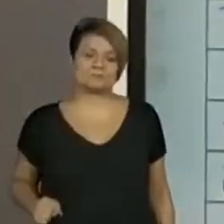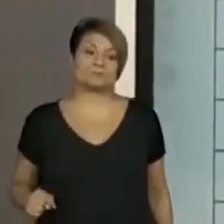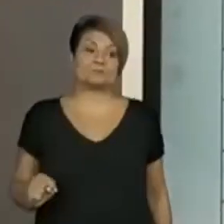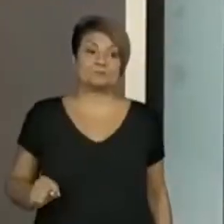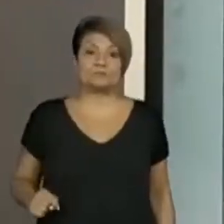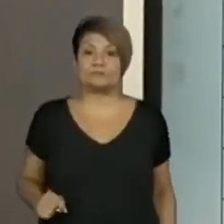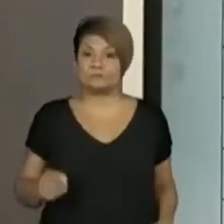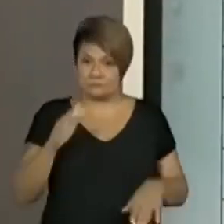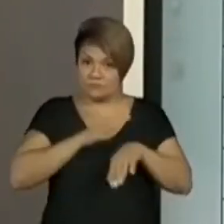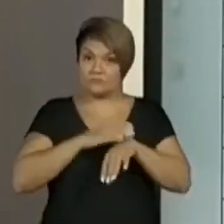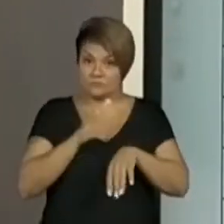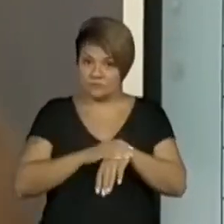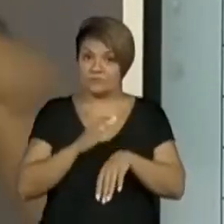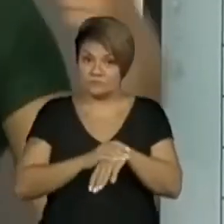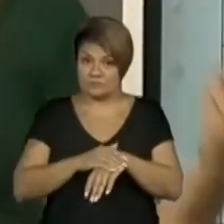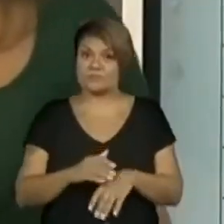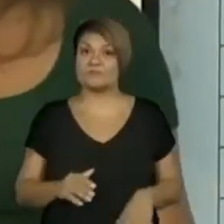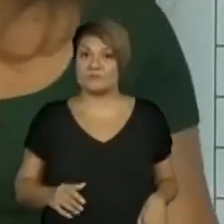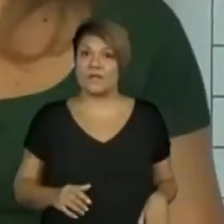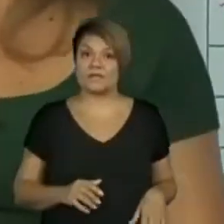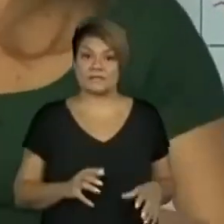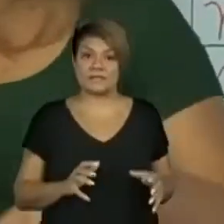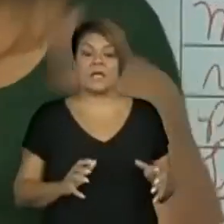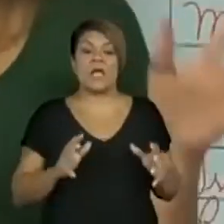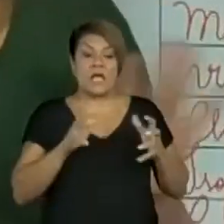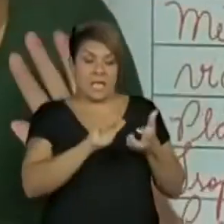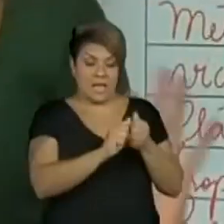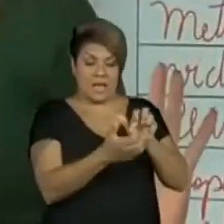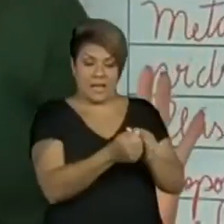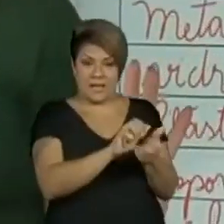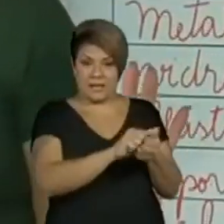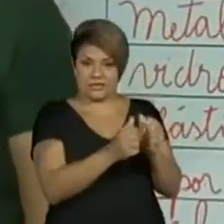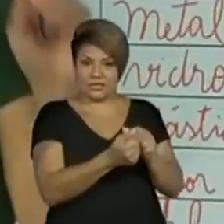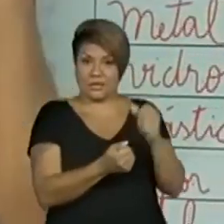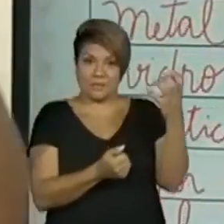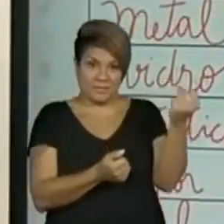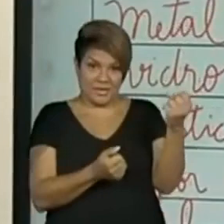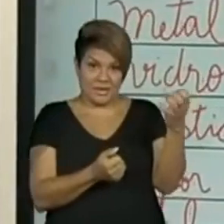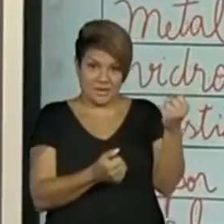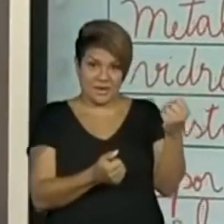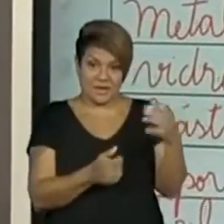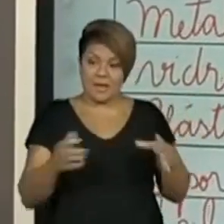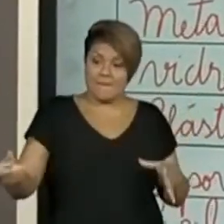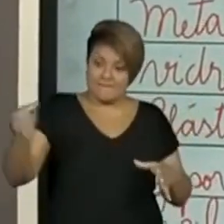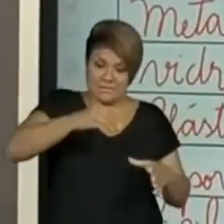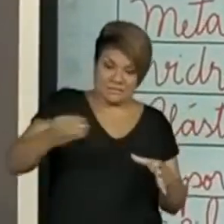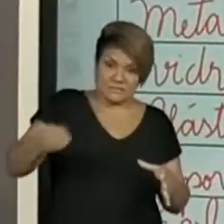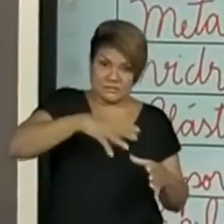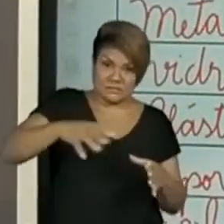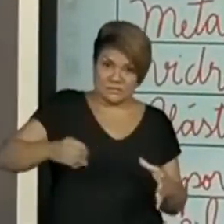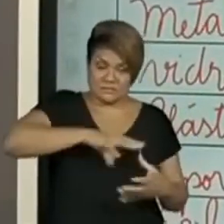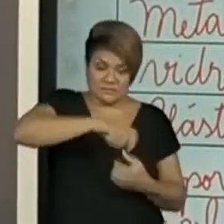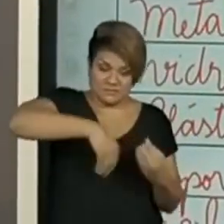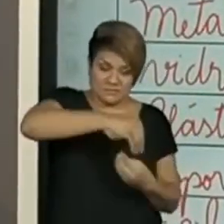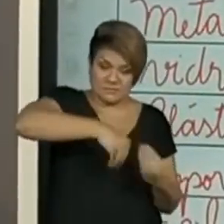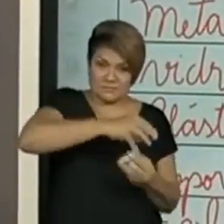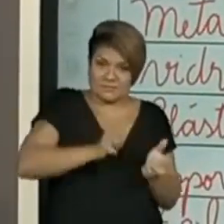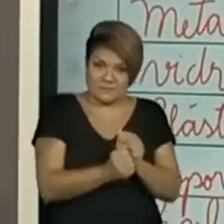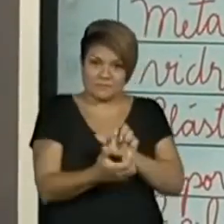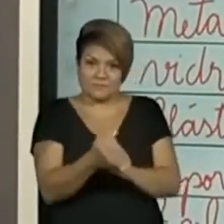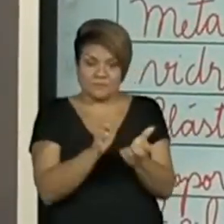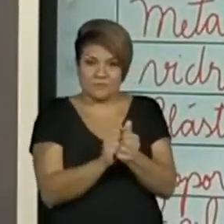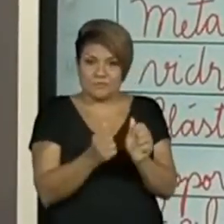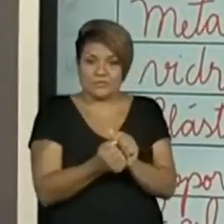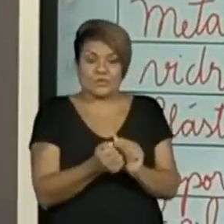da Porcelana é que ela é feita de uma argila branca de misturas E aí Aquilo é colocado em